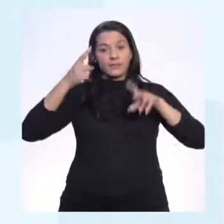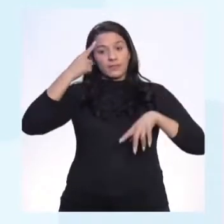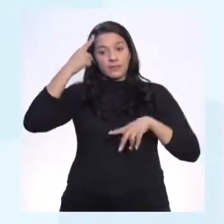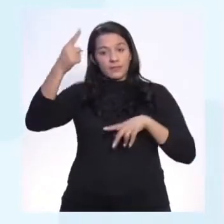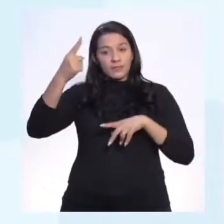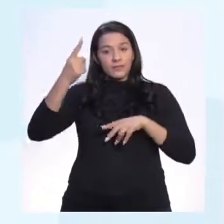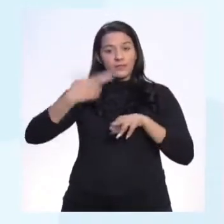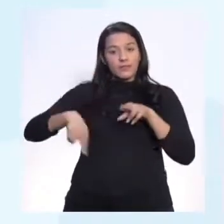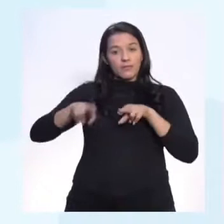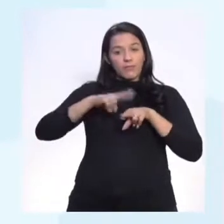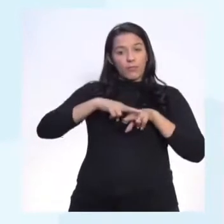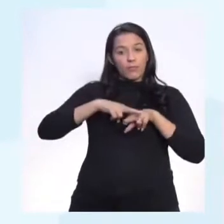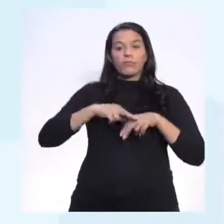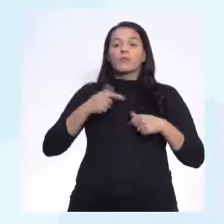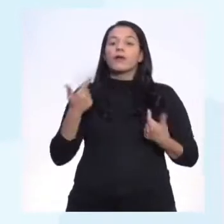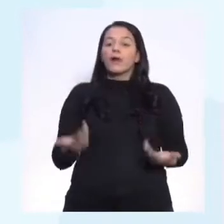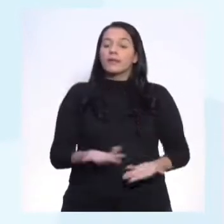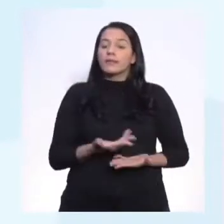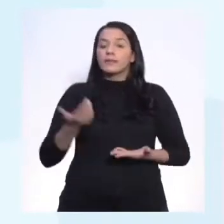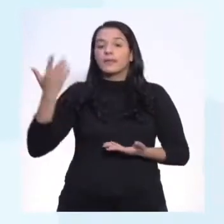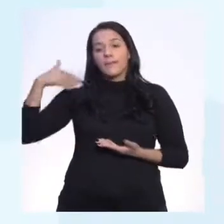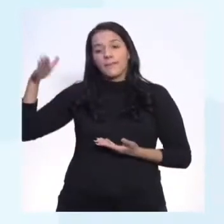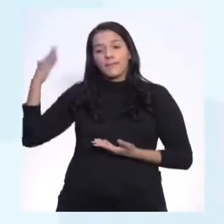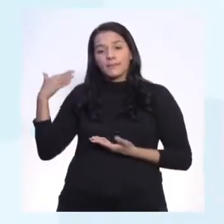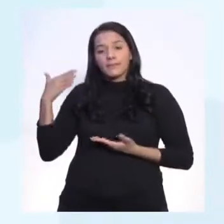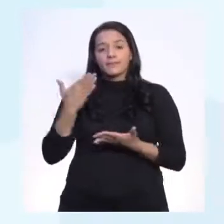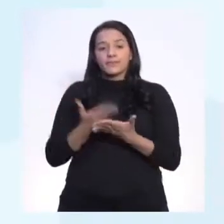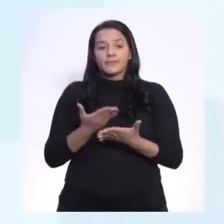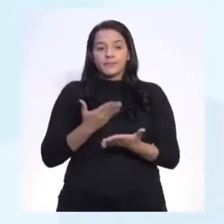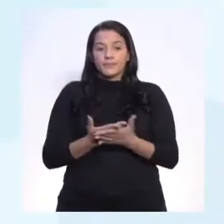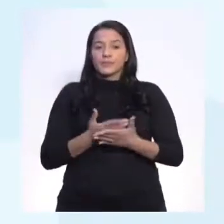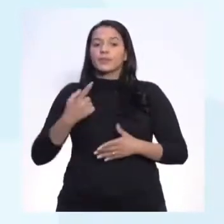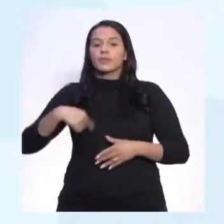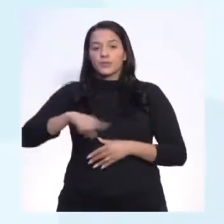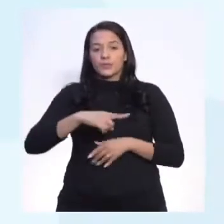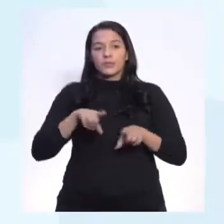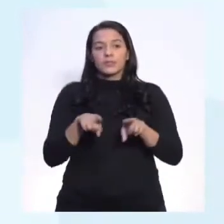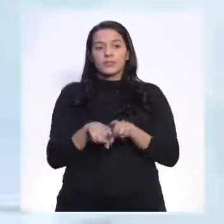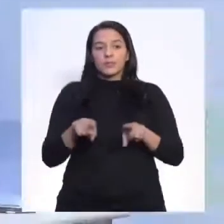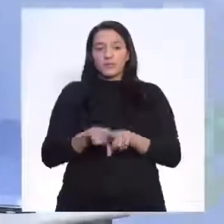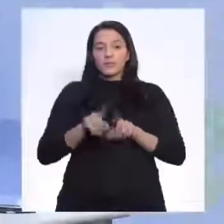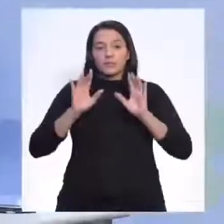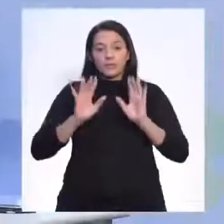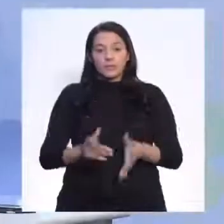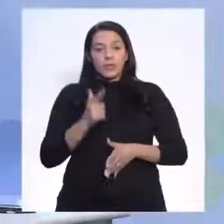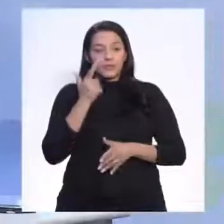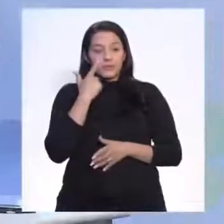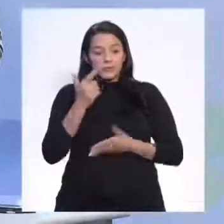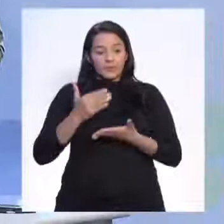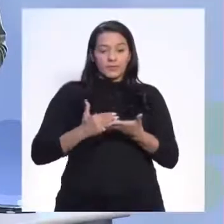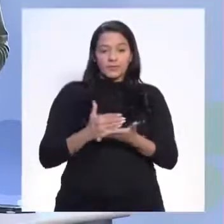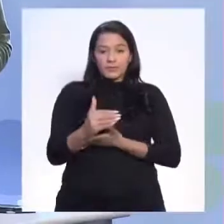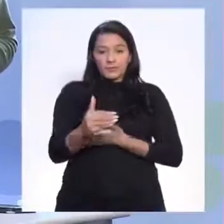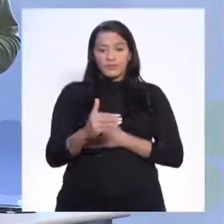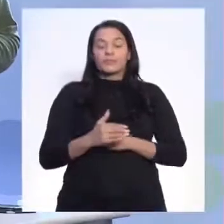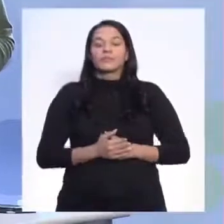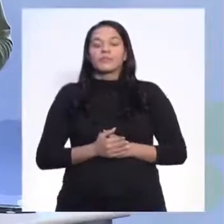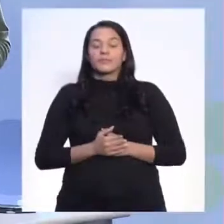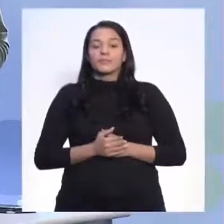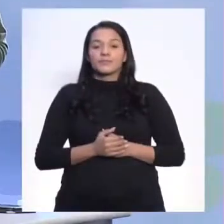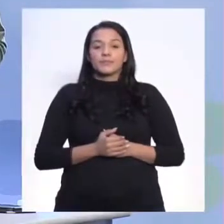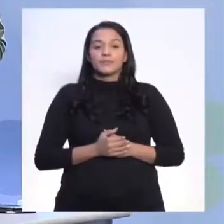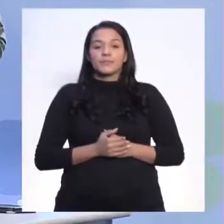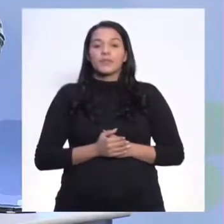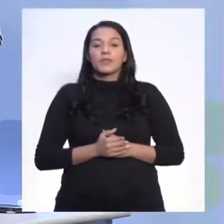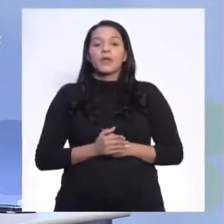Retomando Conceitos. E na aula passada, nós também já vimos o princípio aditivo. Isso